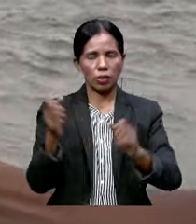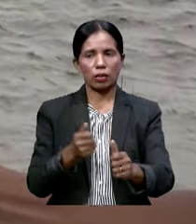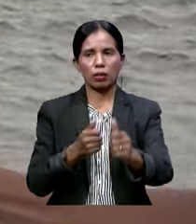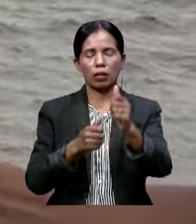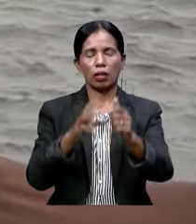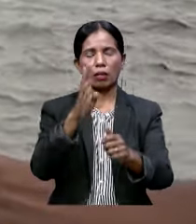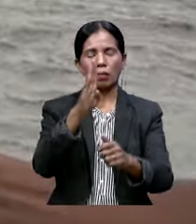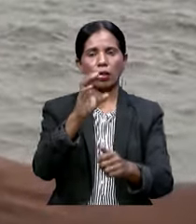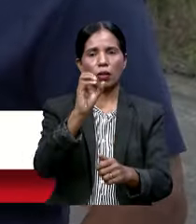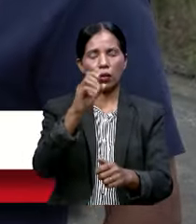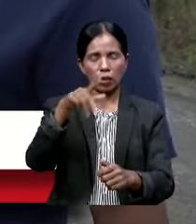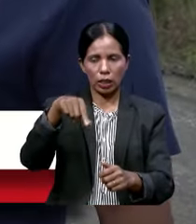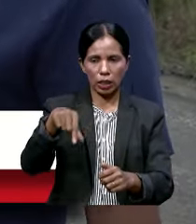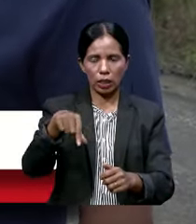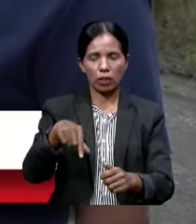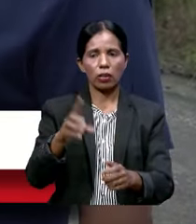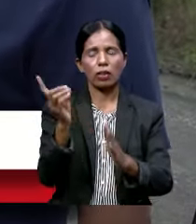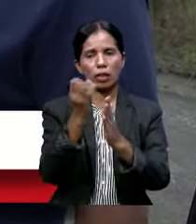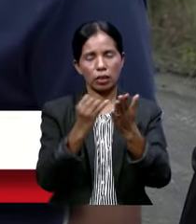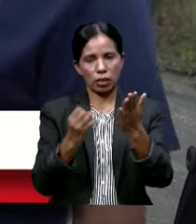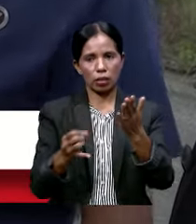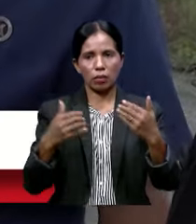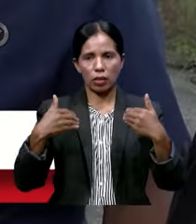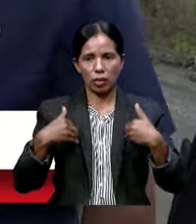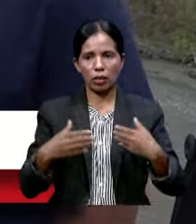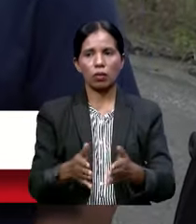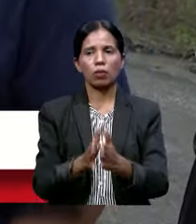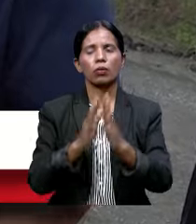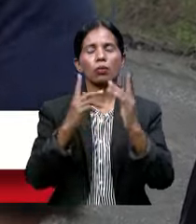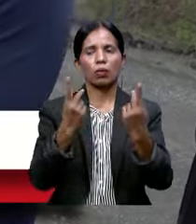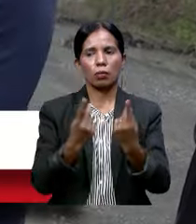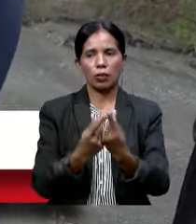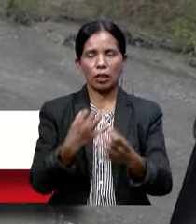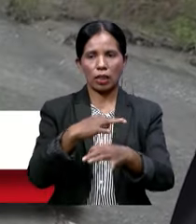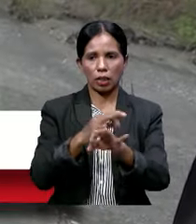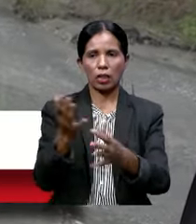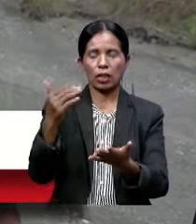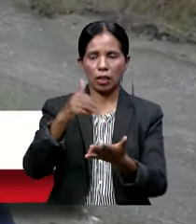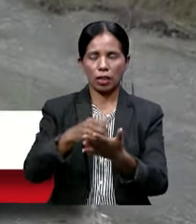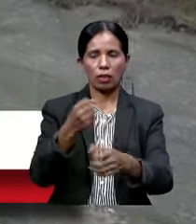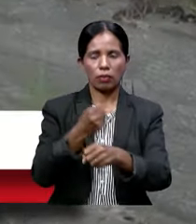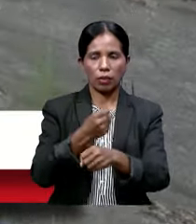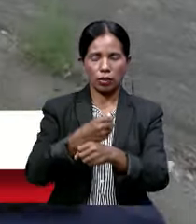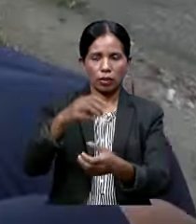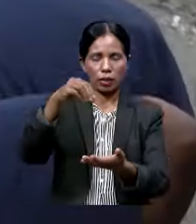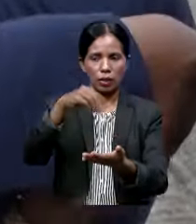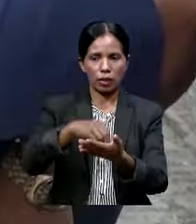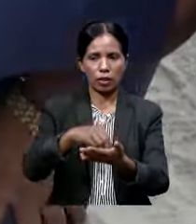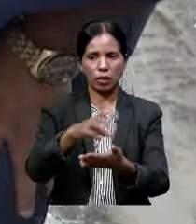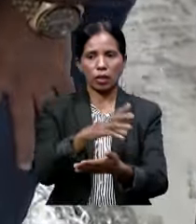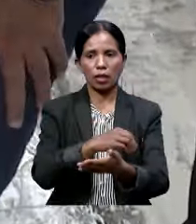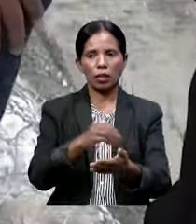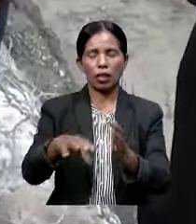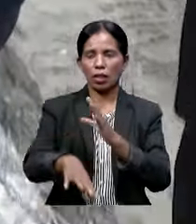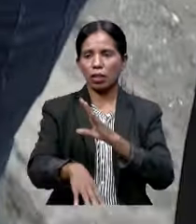biokio dezeno, nebe makia, tambane maka husu acompanha a tu hadia filafali. Fato kik nebe maksia tau ya leten, haruka